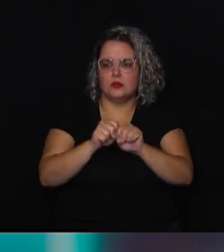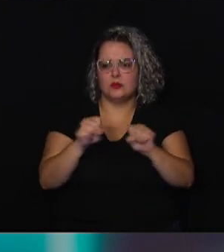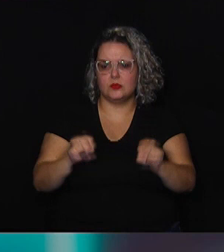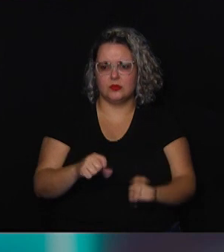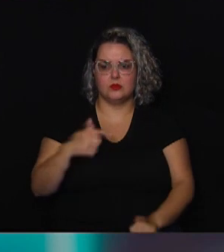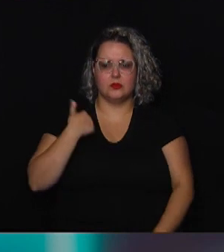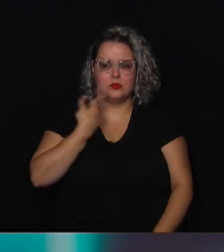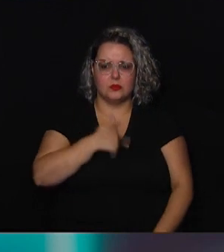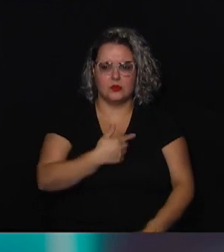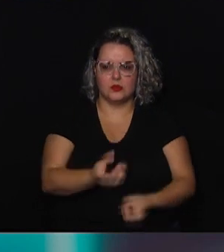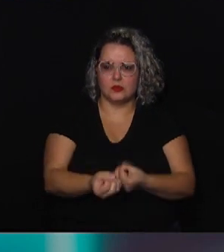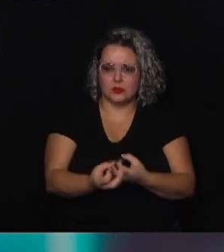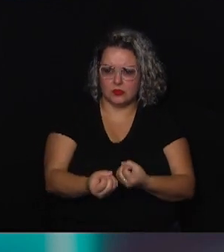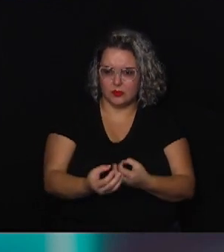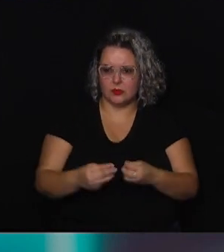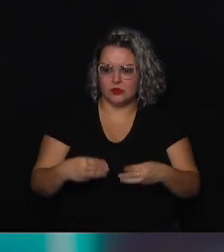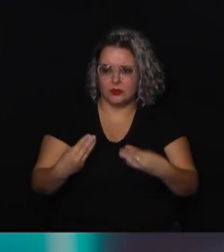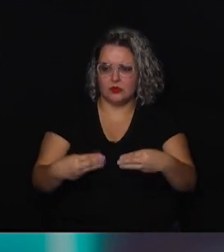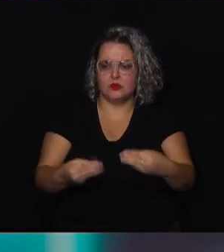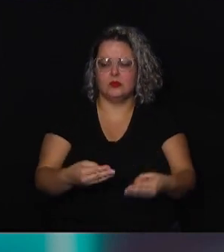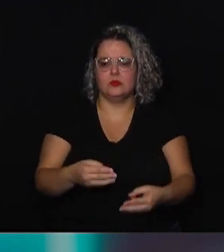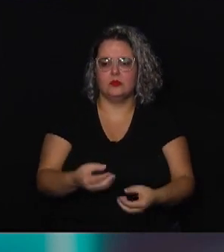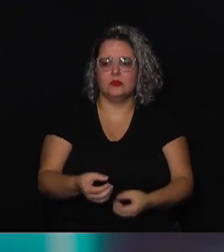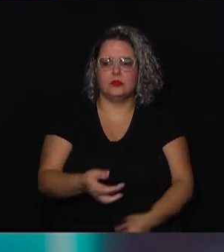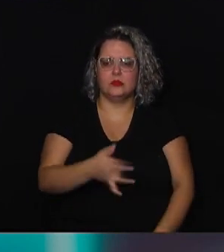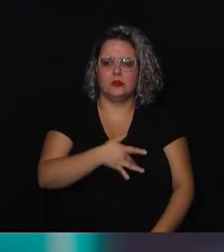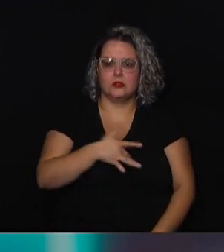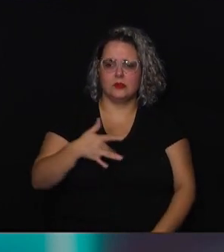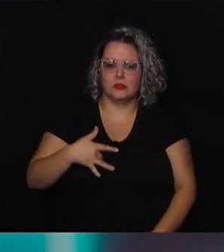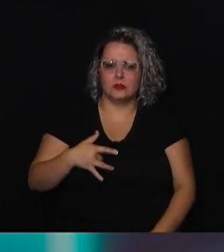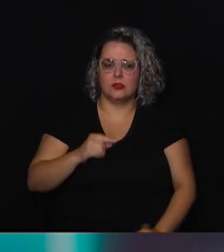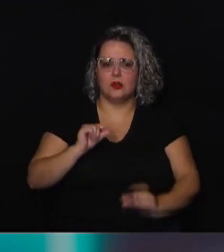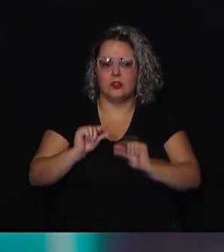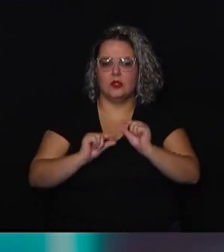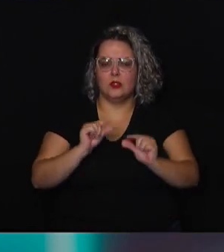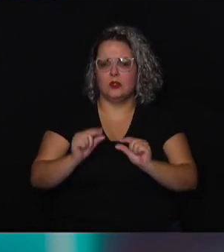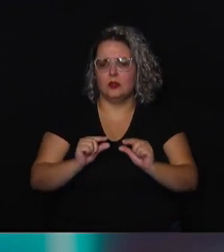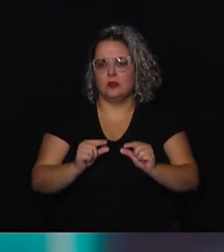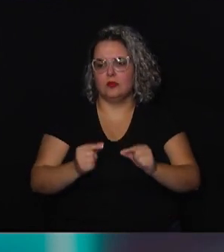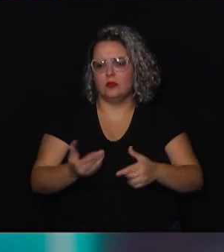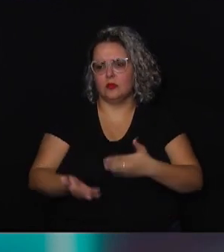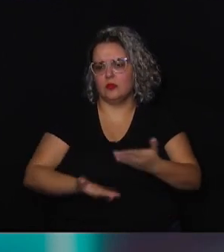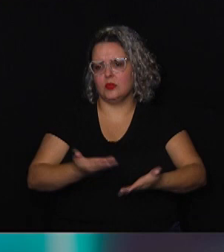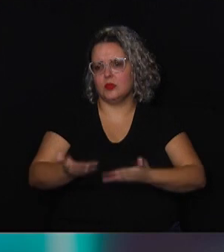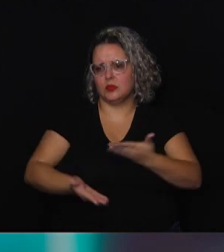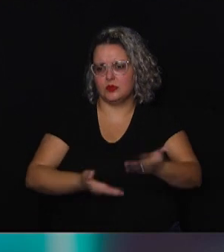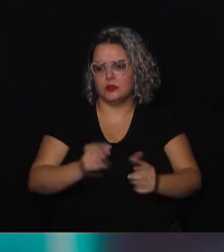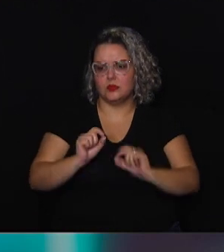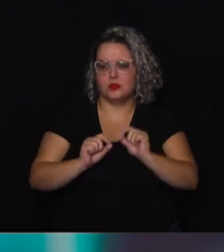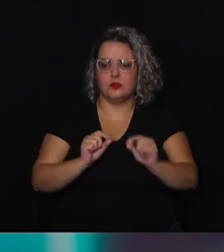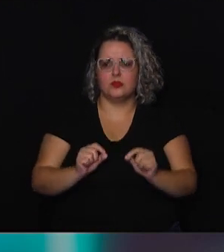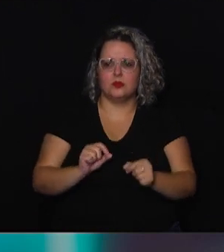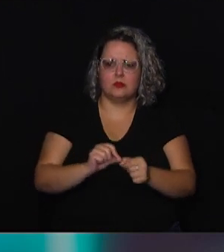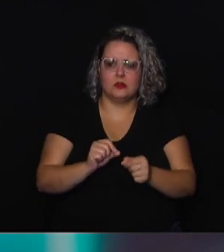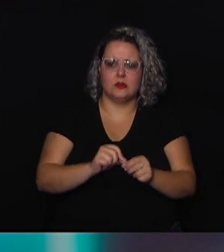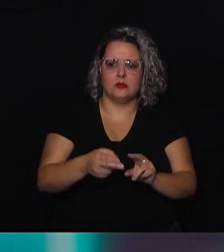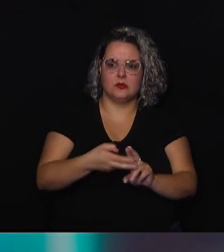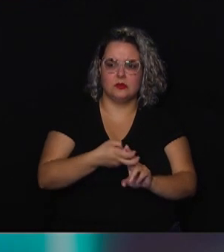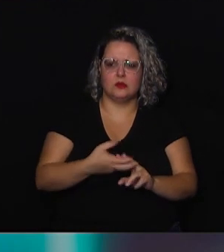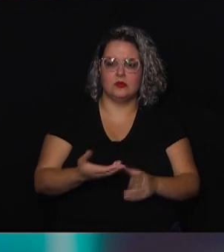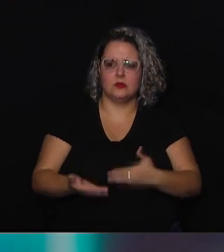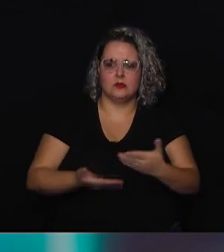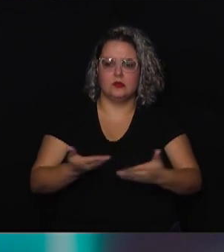de informação do Ministério da Saúde. Aqui um pouquinho da nossa rede prestadora de serviços do SUS, tanto serviços próprios